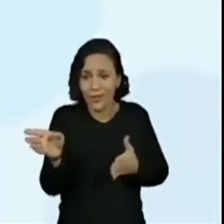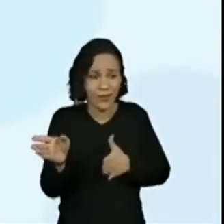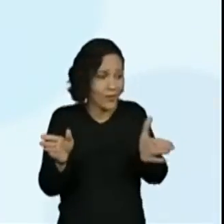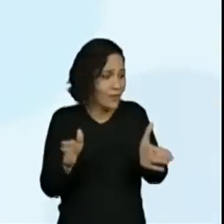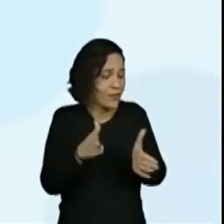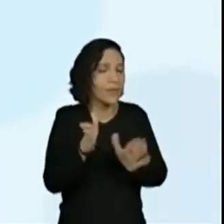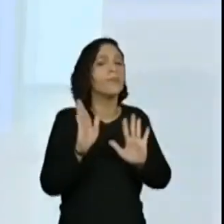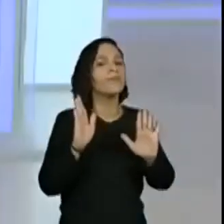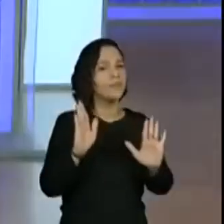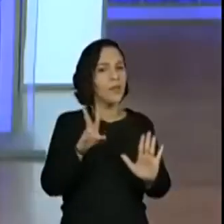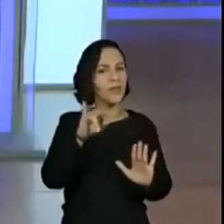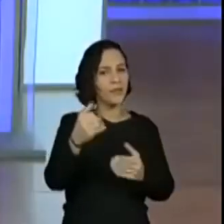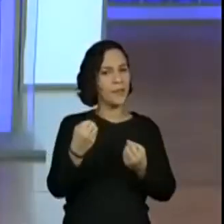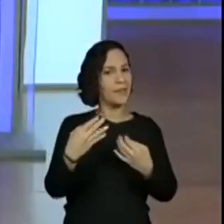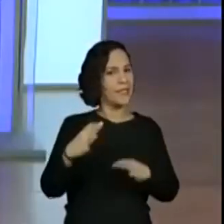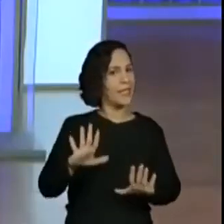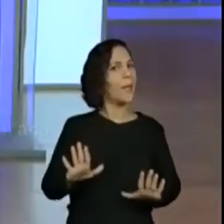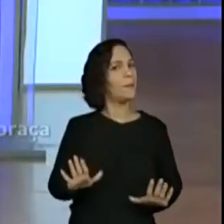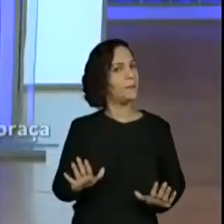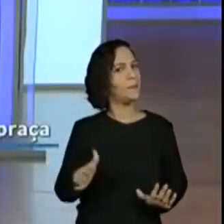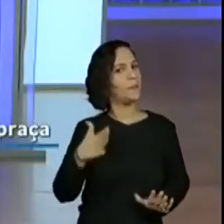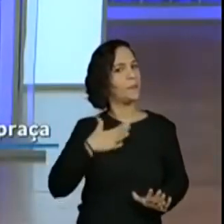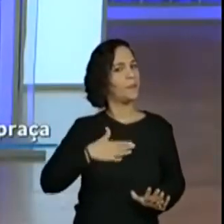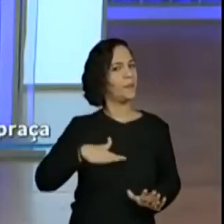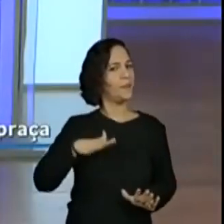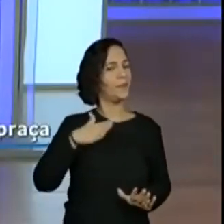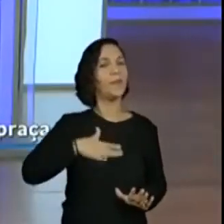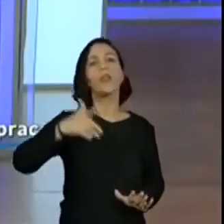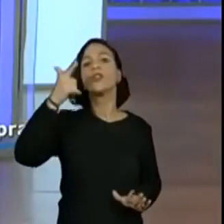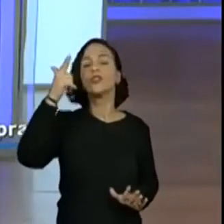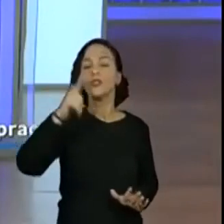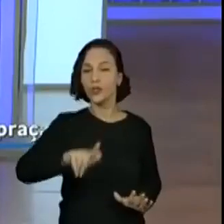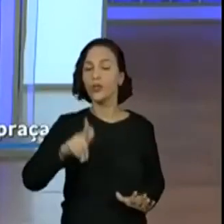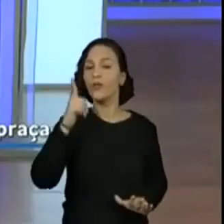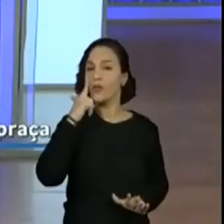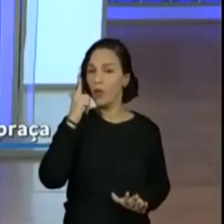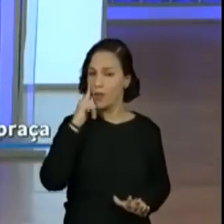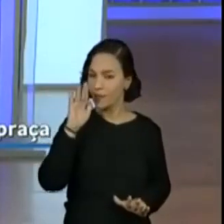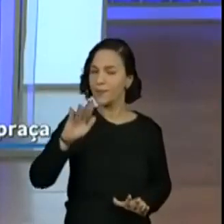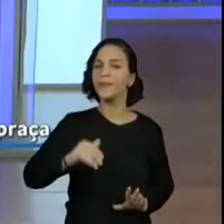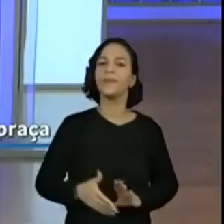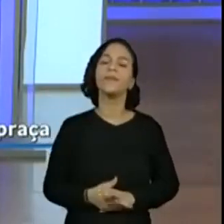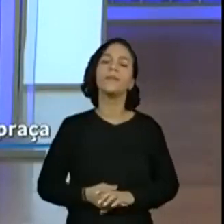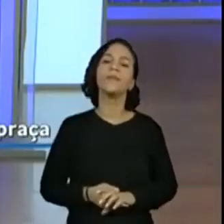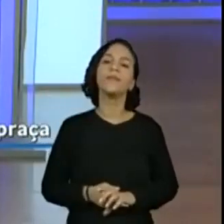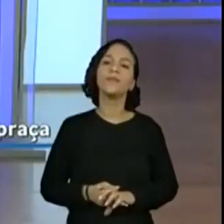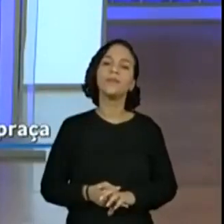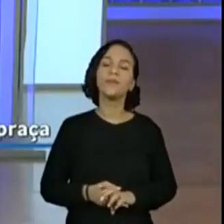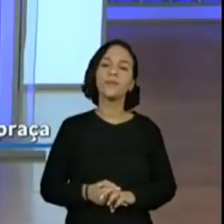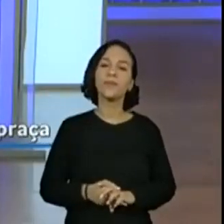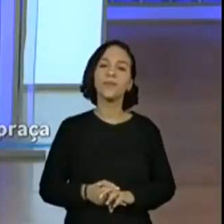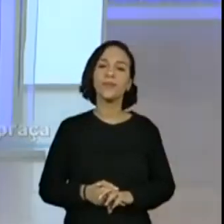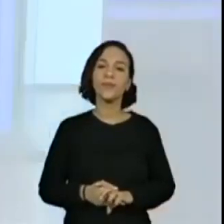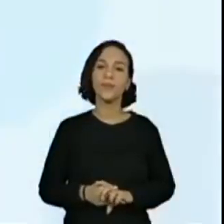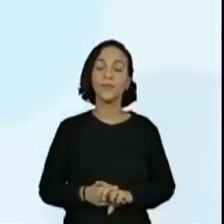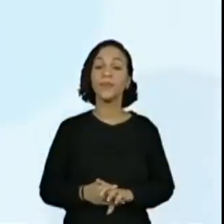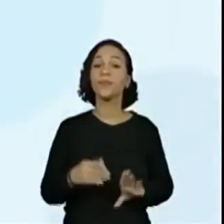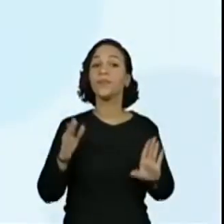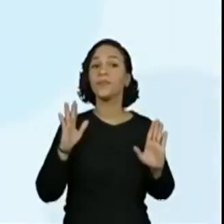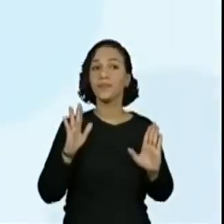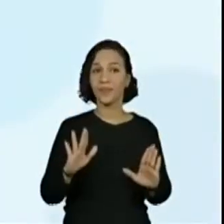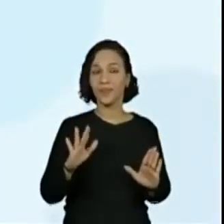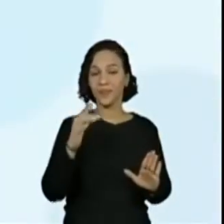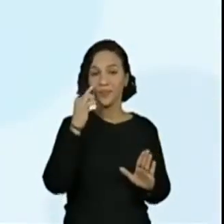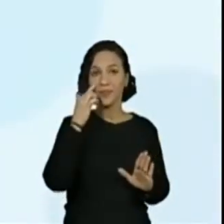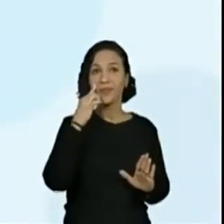Mas eles vão dizer para a gente ali agora, olhando de novo lá, não é? Sim. Para eles chegarem